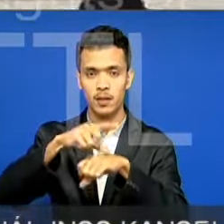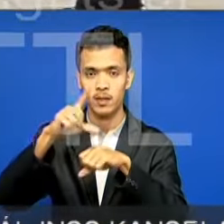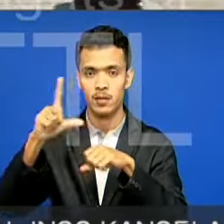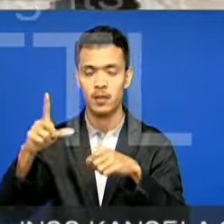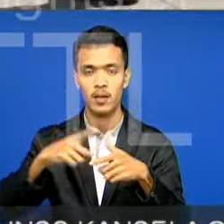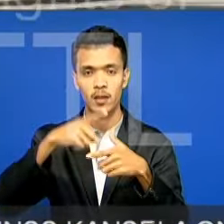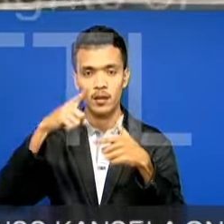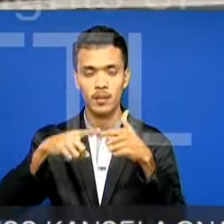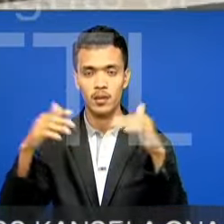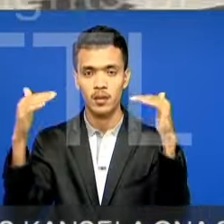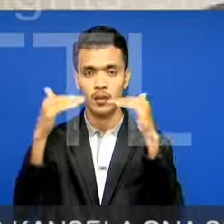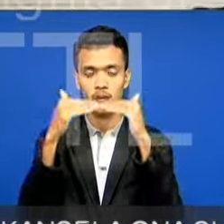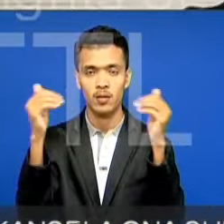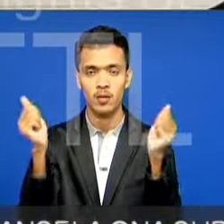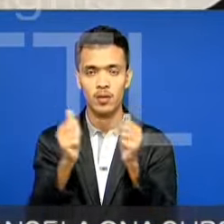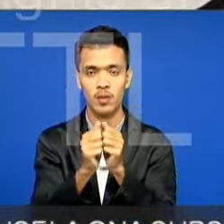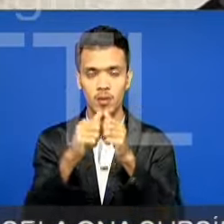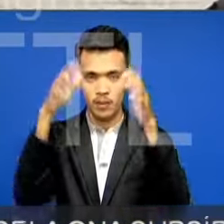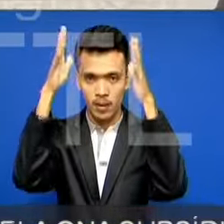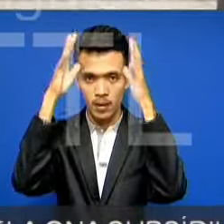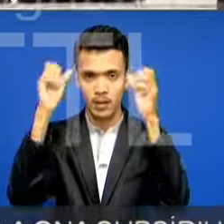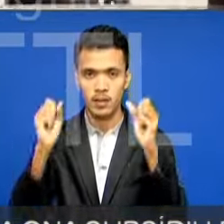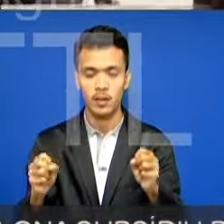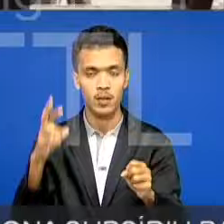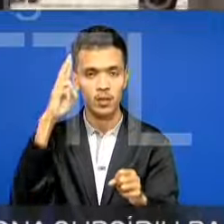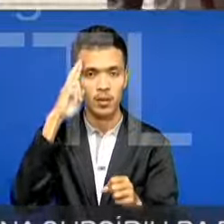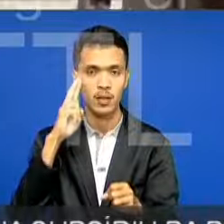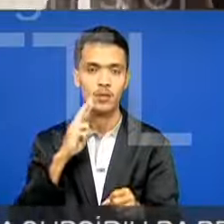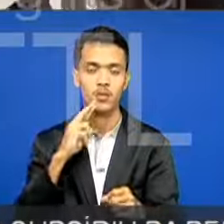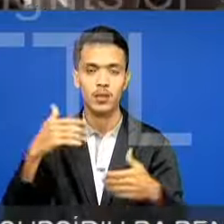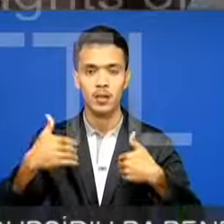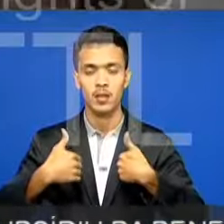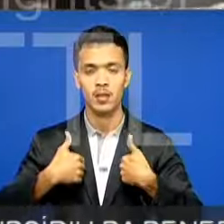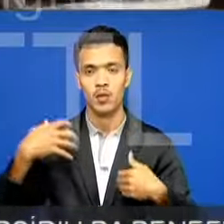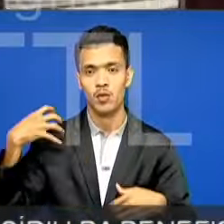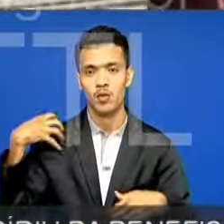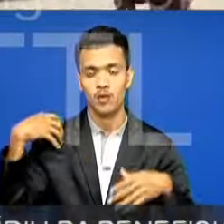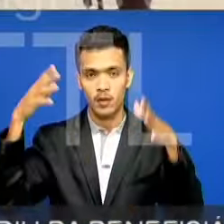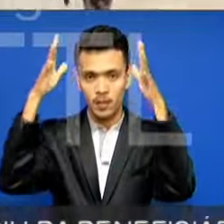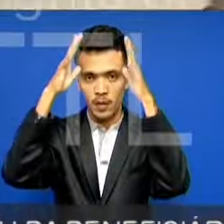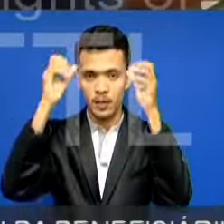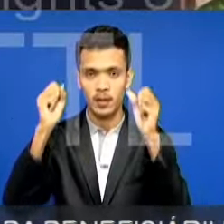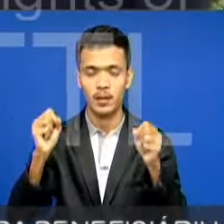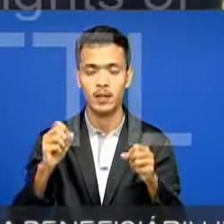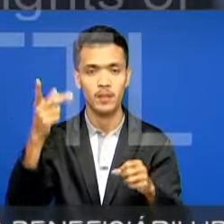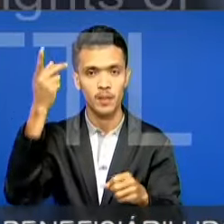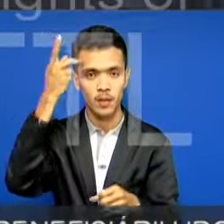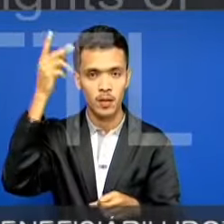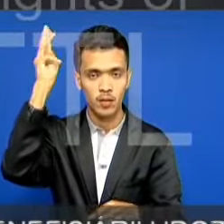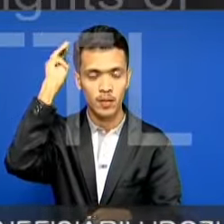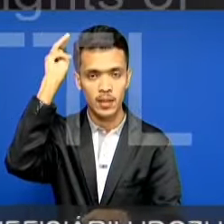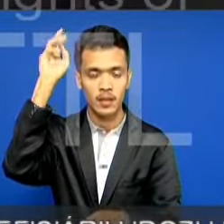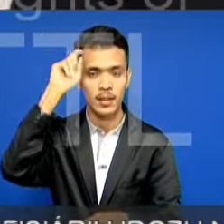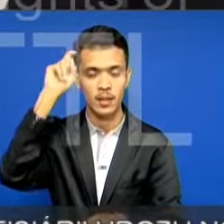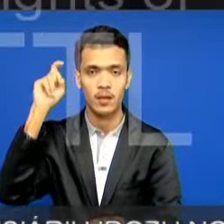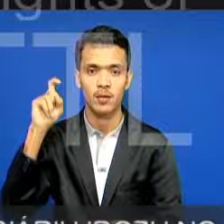Foi em relação ao encontro com o presidente da República José Ramos Horta e a Palácio Presidencial Bairro Pité. Primeiro-ministro Kairala